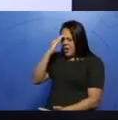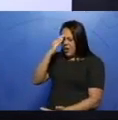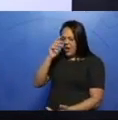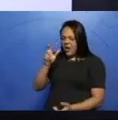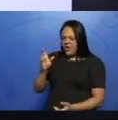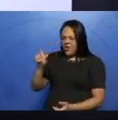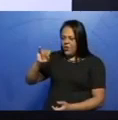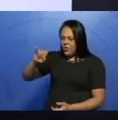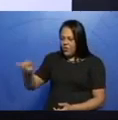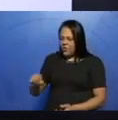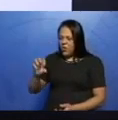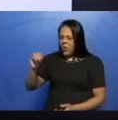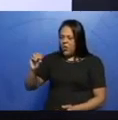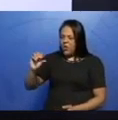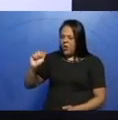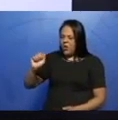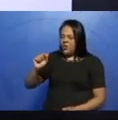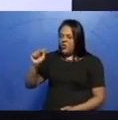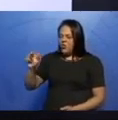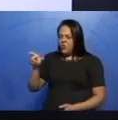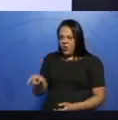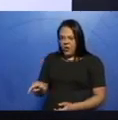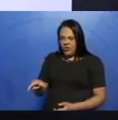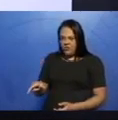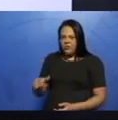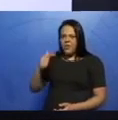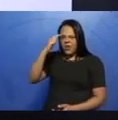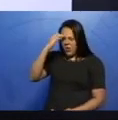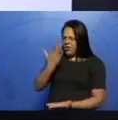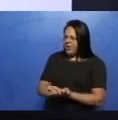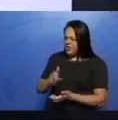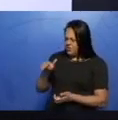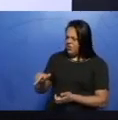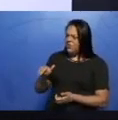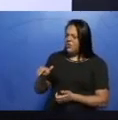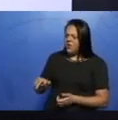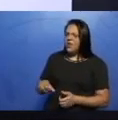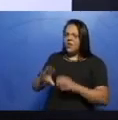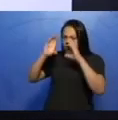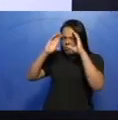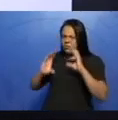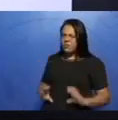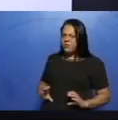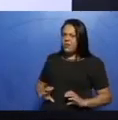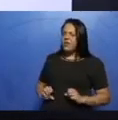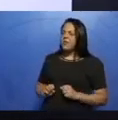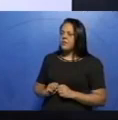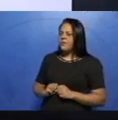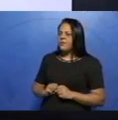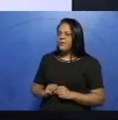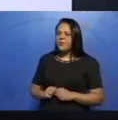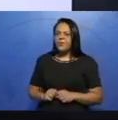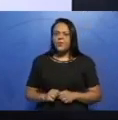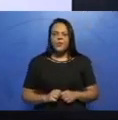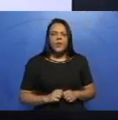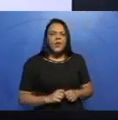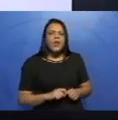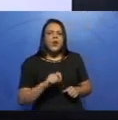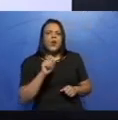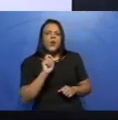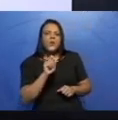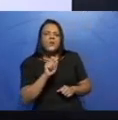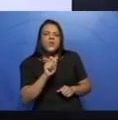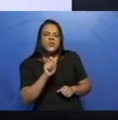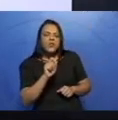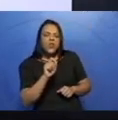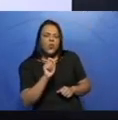verbo crer indica uma avaliação sobre o valor de verdade. Ou seja, o que o enunciado pensa sobre João ser ou